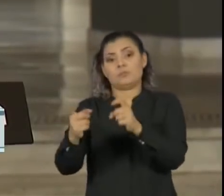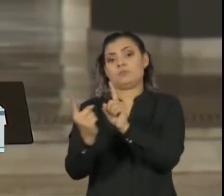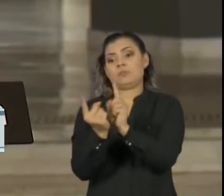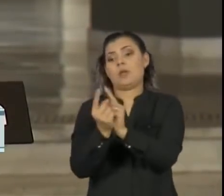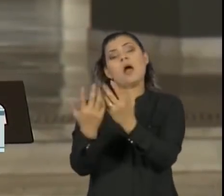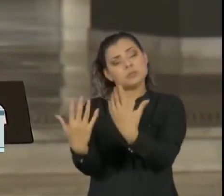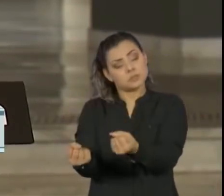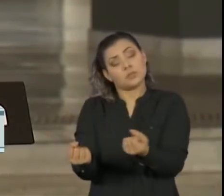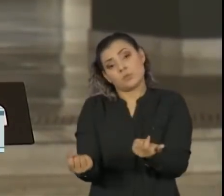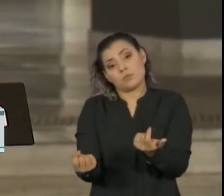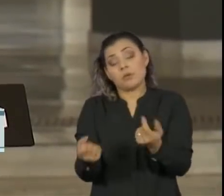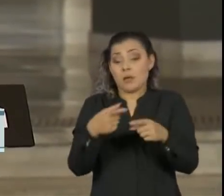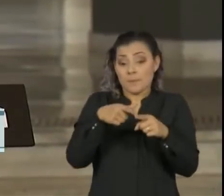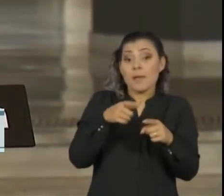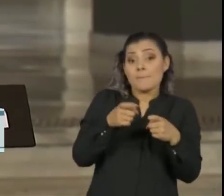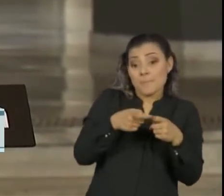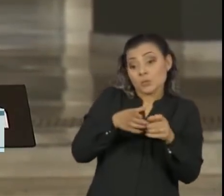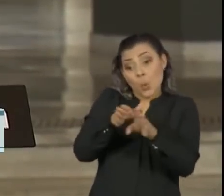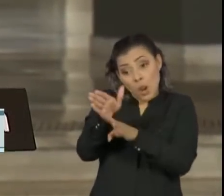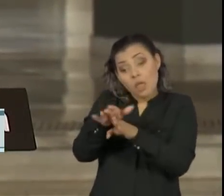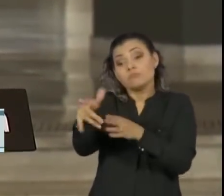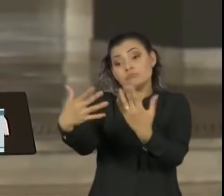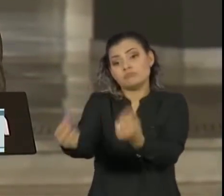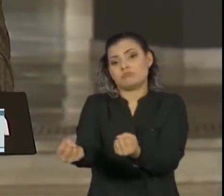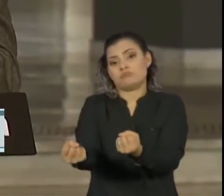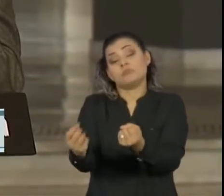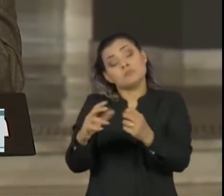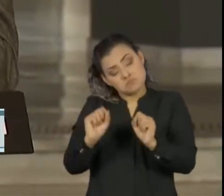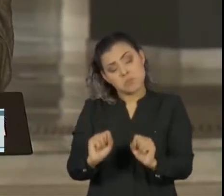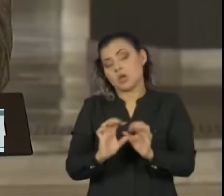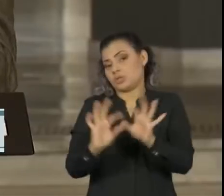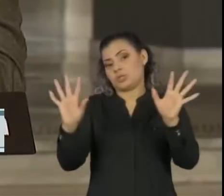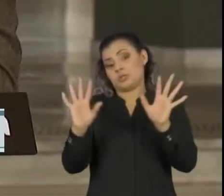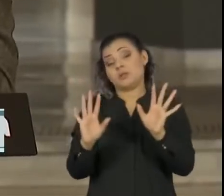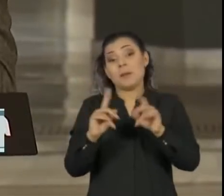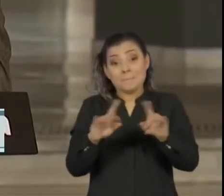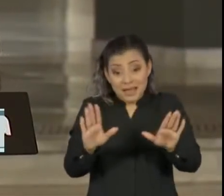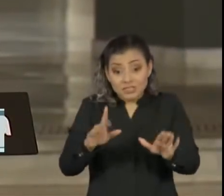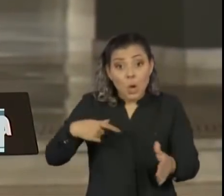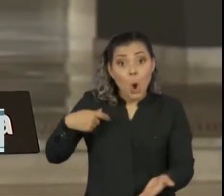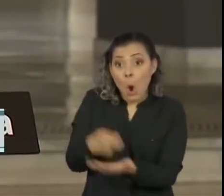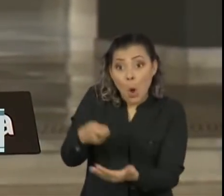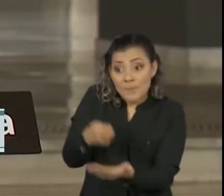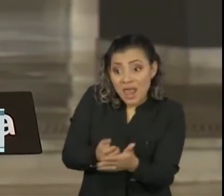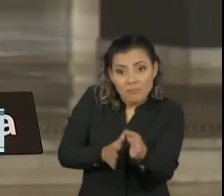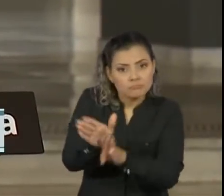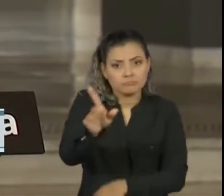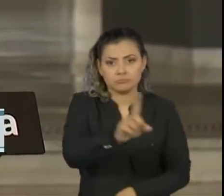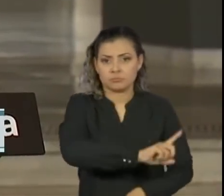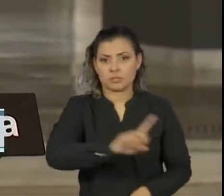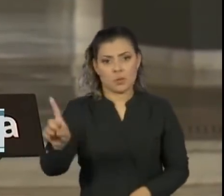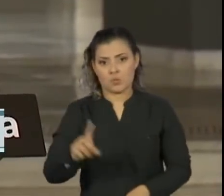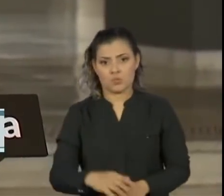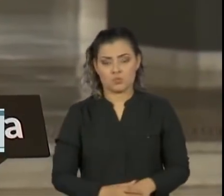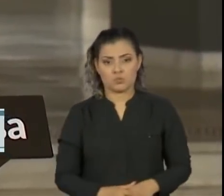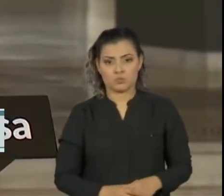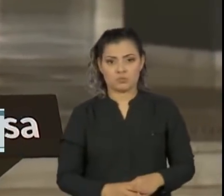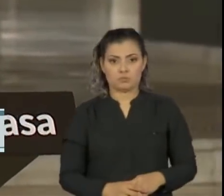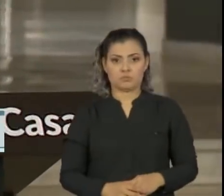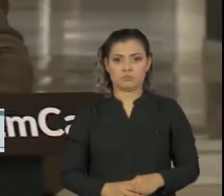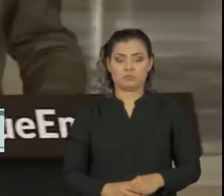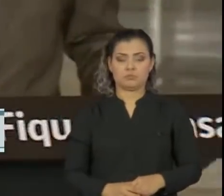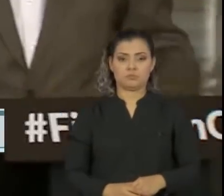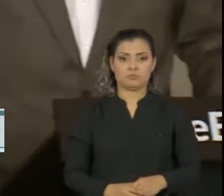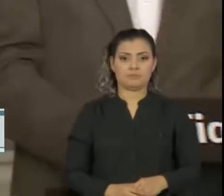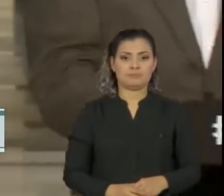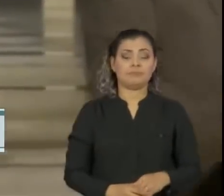Saúde e da nossa Secretaria da Saúde, em nenhum momento essa recomendação foi feita. Obrigado,